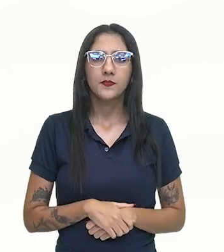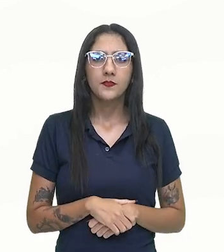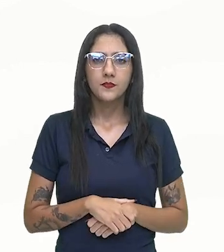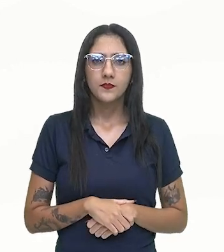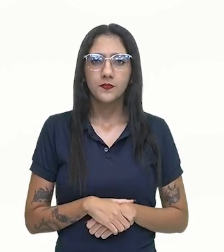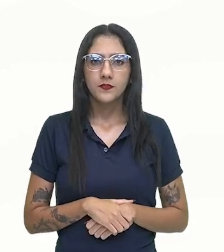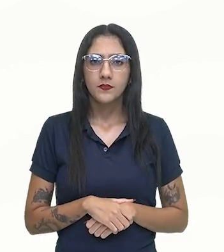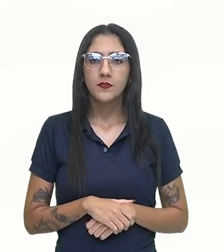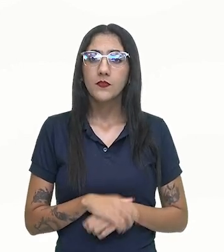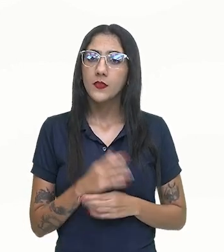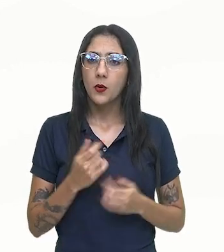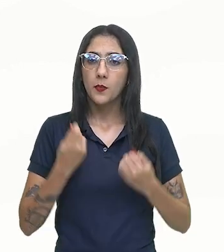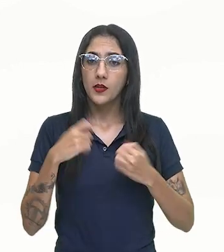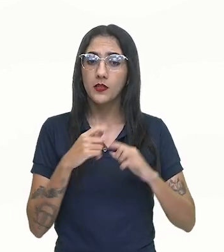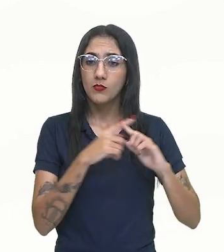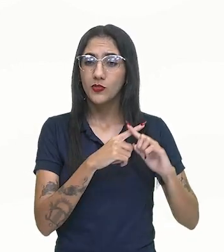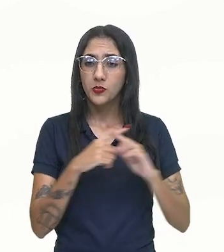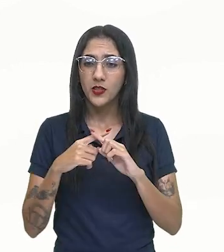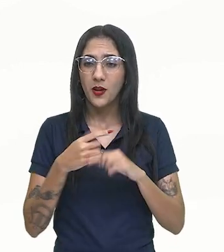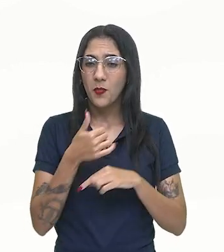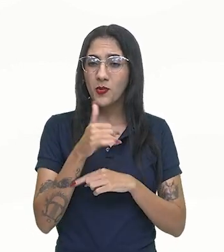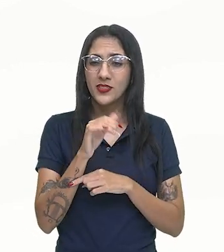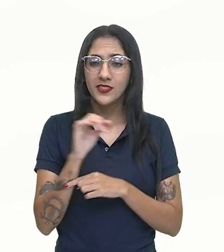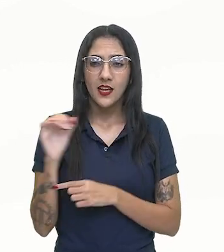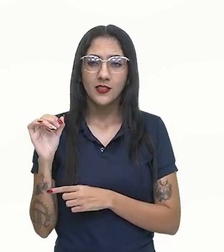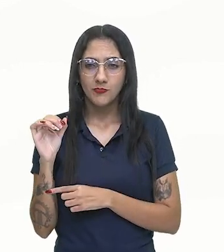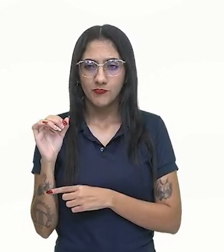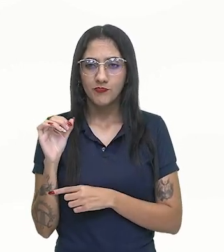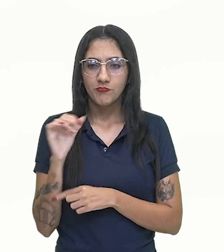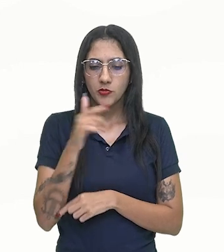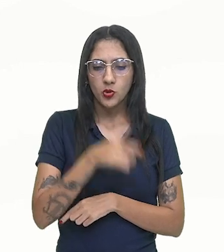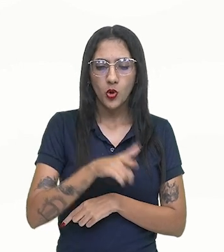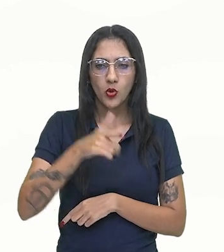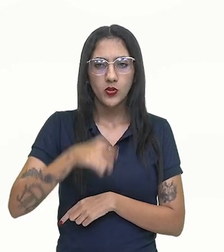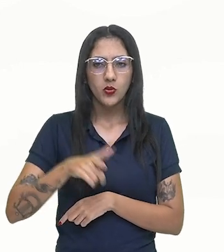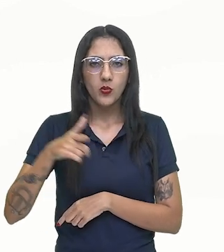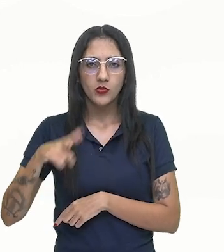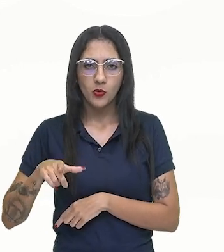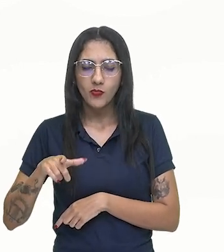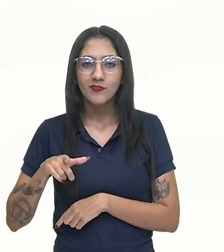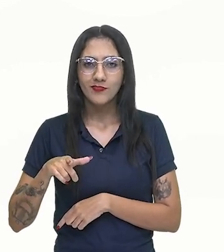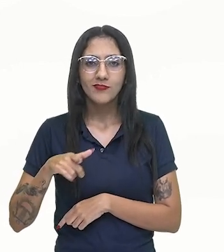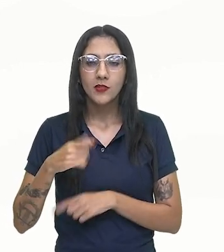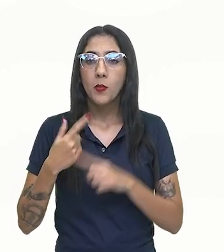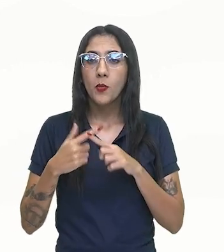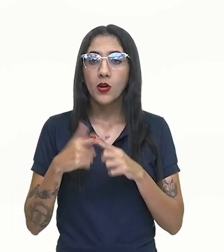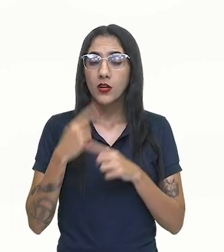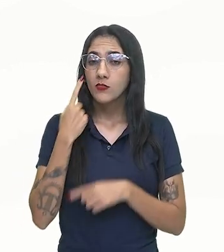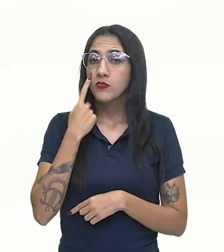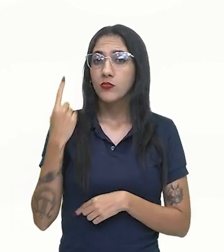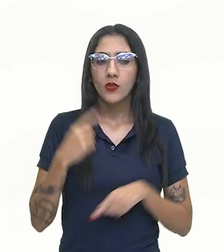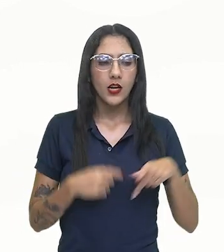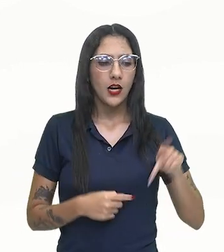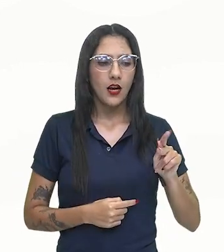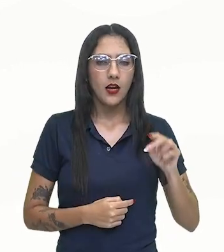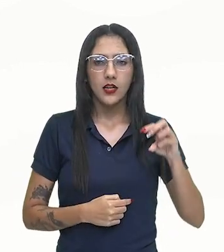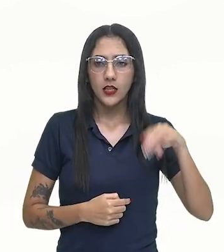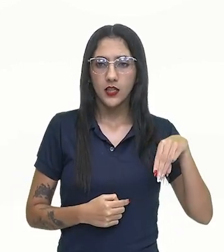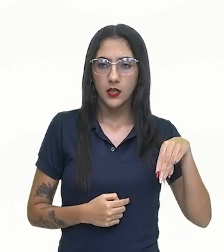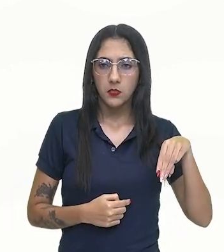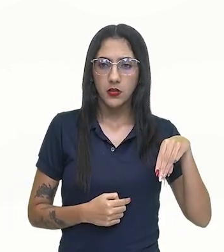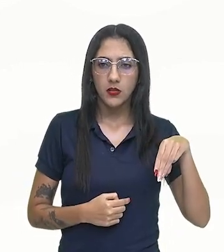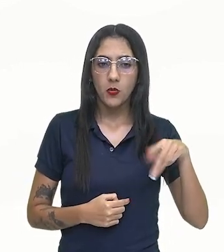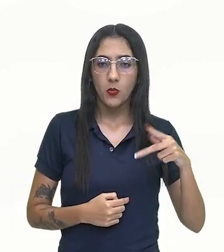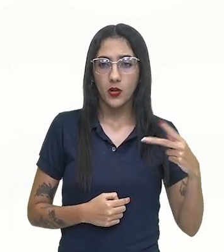vamos multiplicar por 100 3 vezes, já que nós estamos saindo de quilômetro quadrado para metro quadrado,